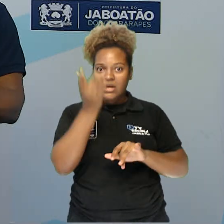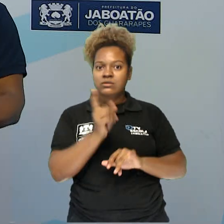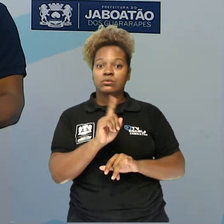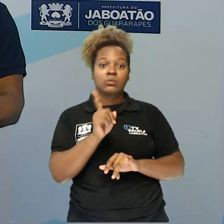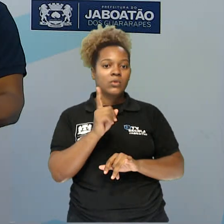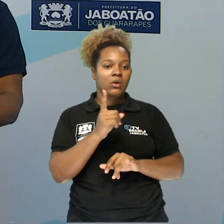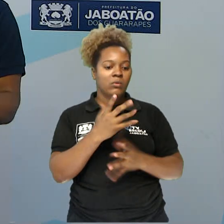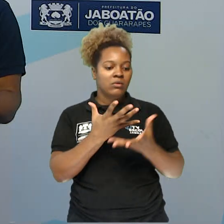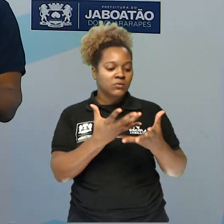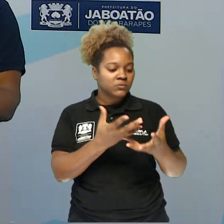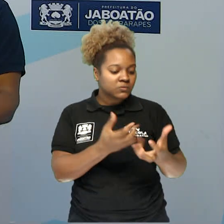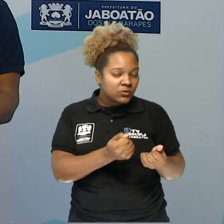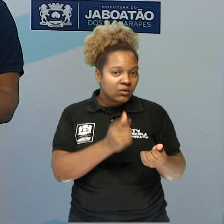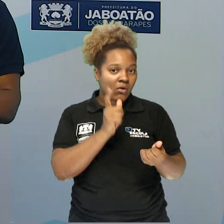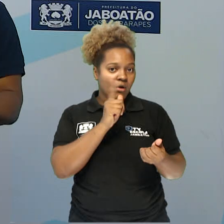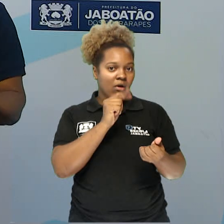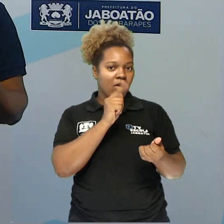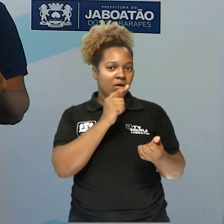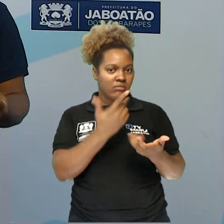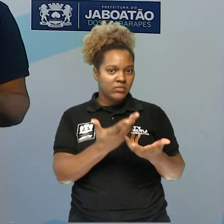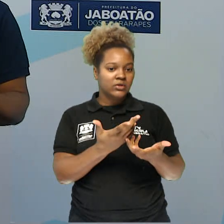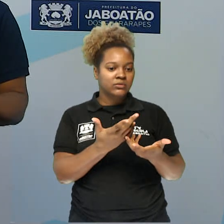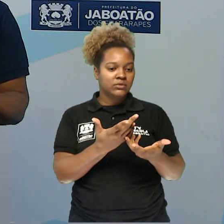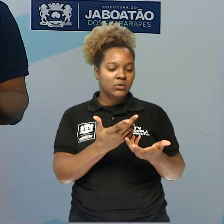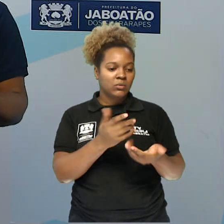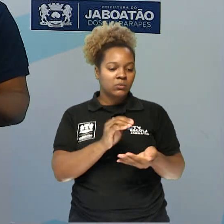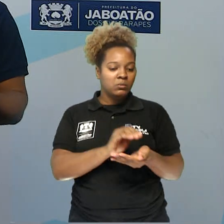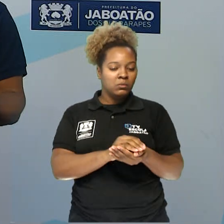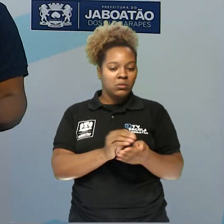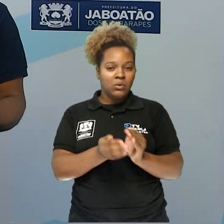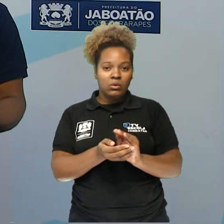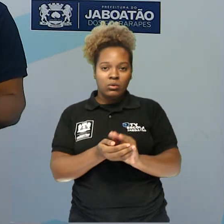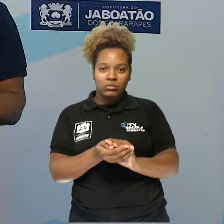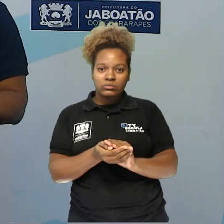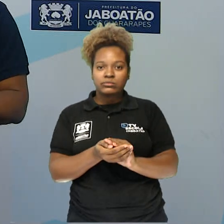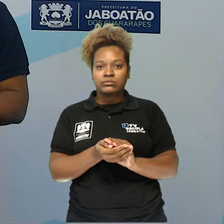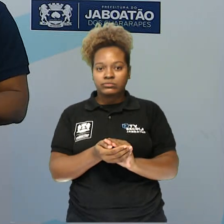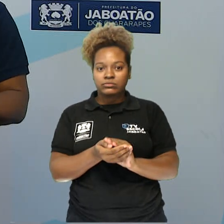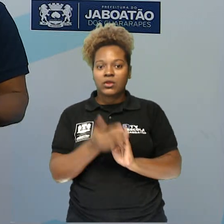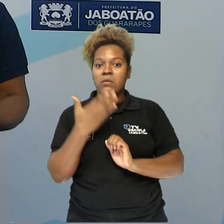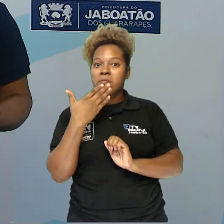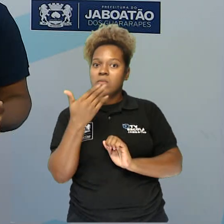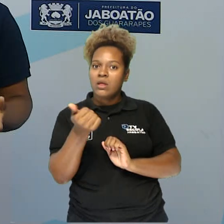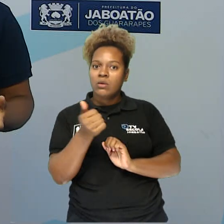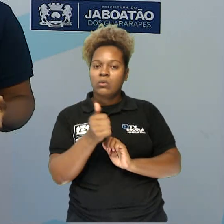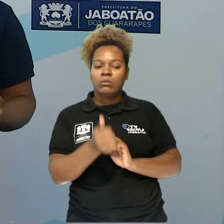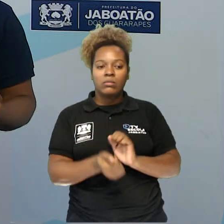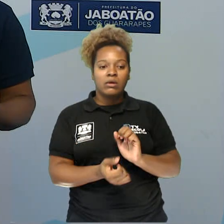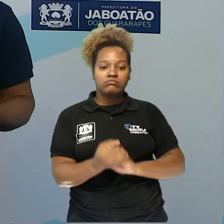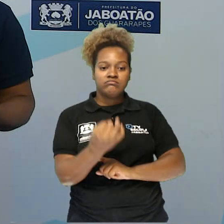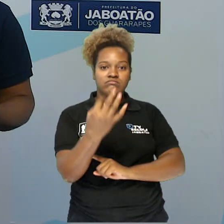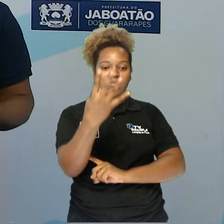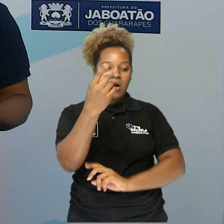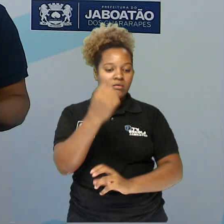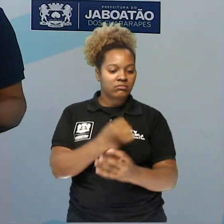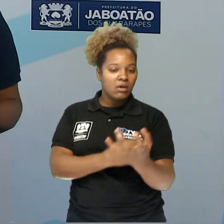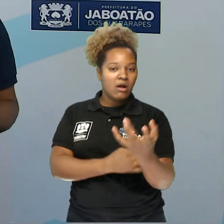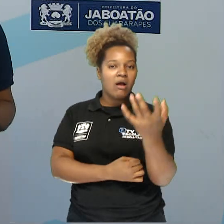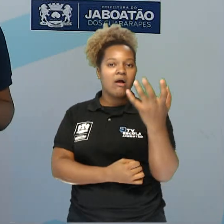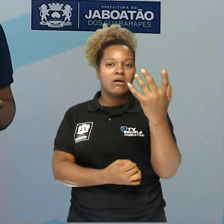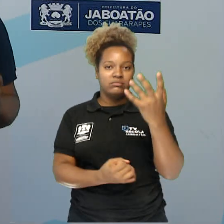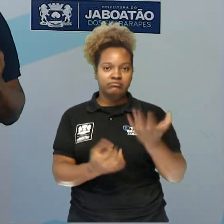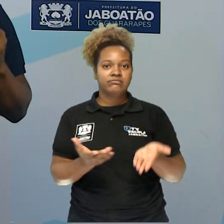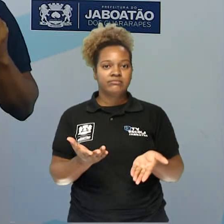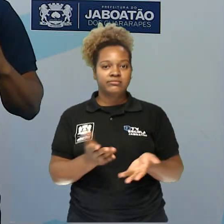reter água. E nisso, o solo argiloso passa a ser propício para o cultivo e atividade agrícola. Nós